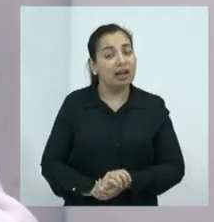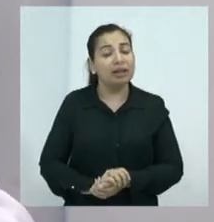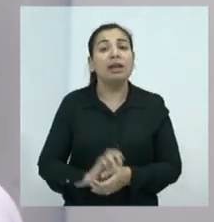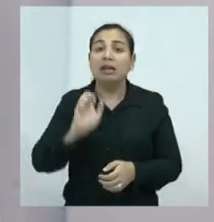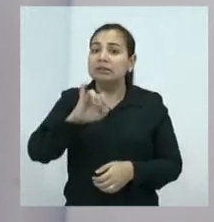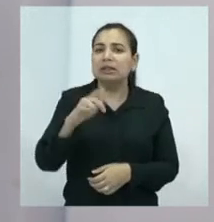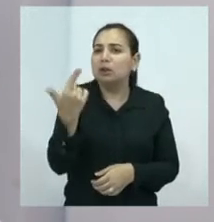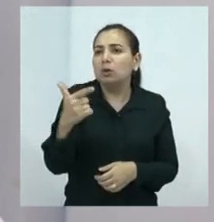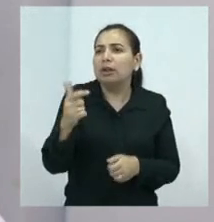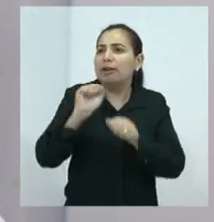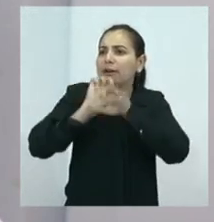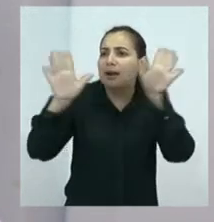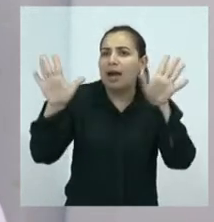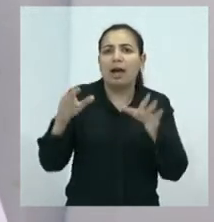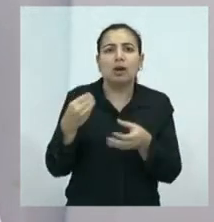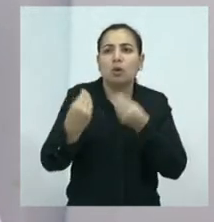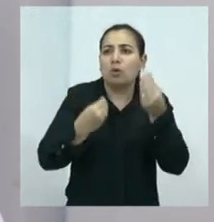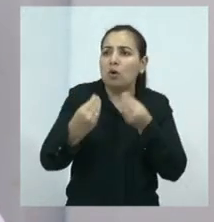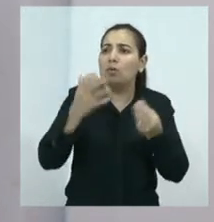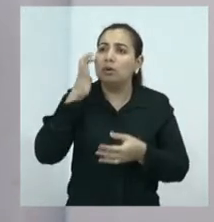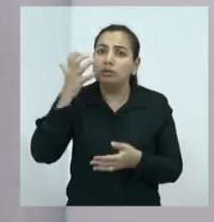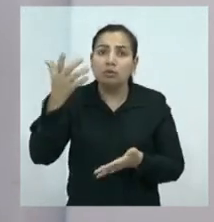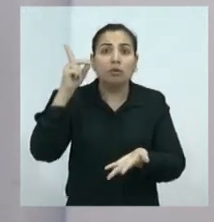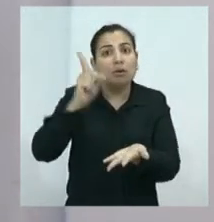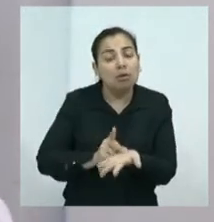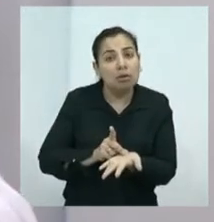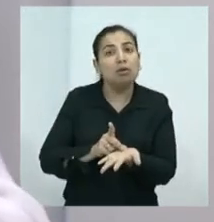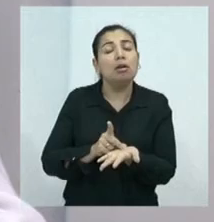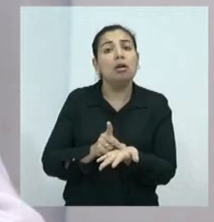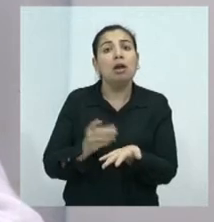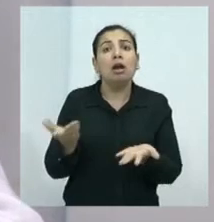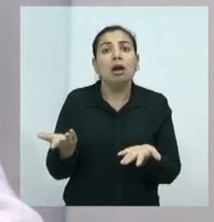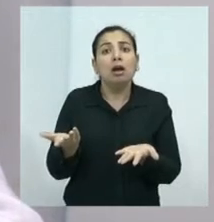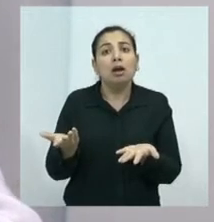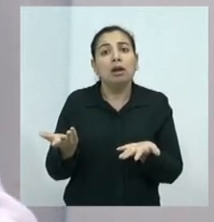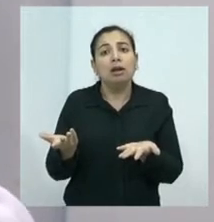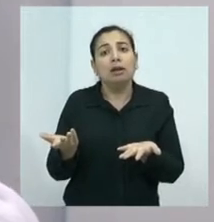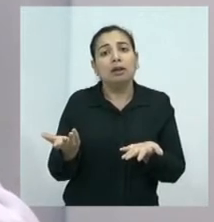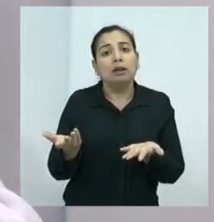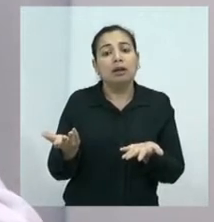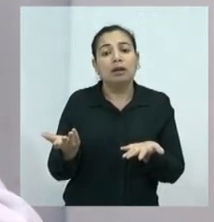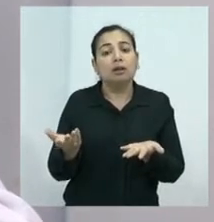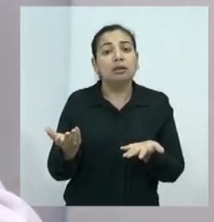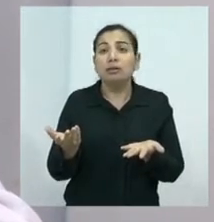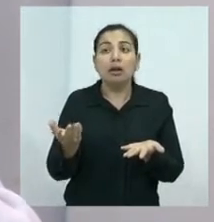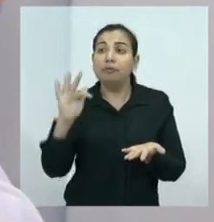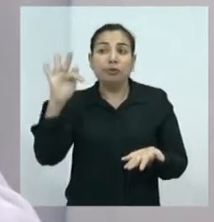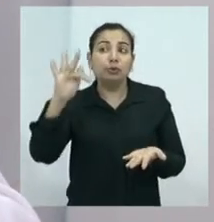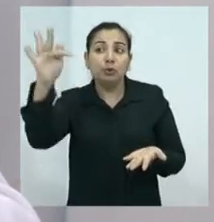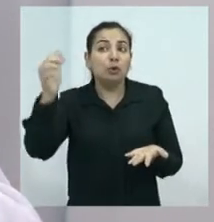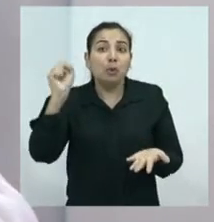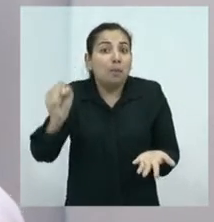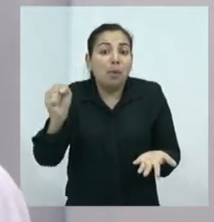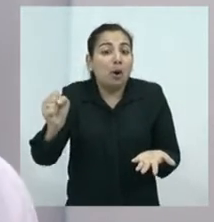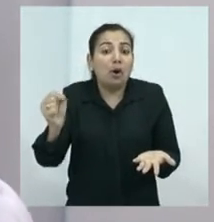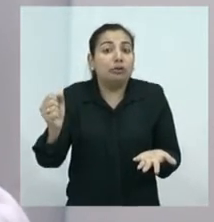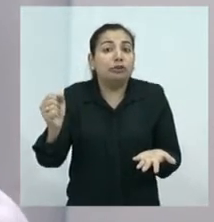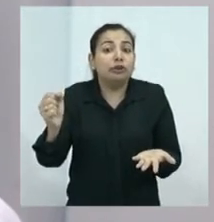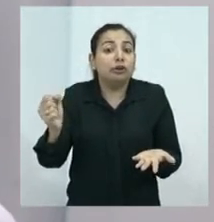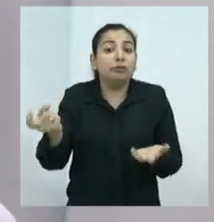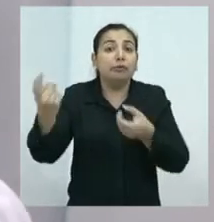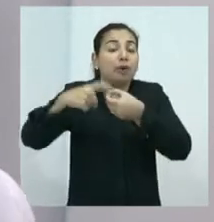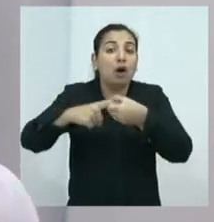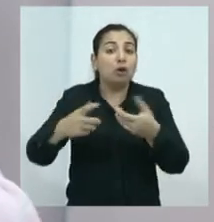clareza, não tratar isso da devida maneira, da devida forma como ela deve ser tratada, daqui mais um dia é possível que aconteça